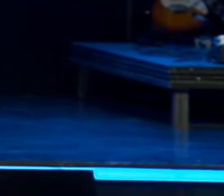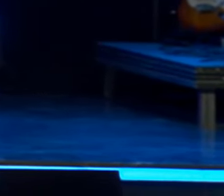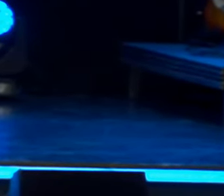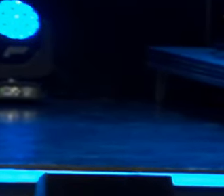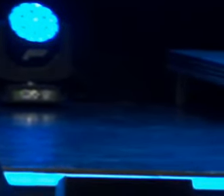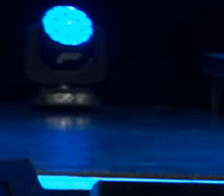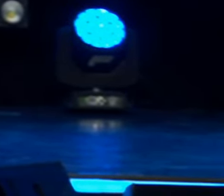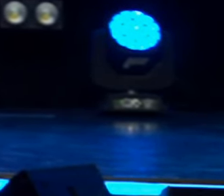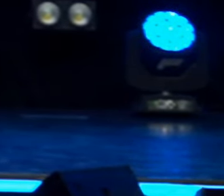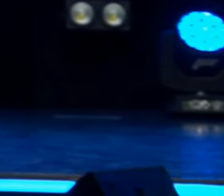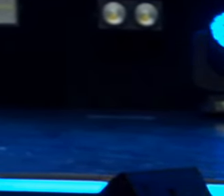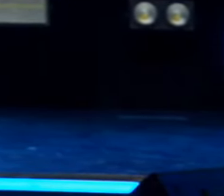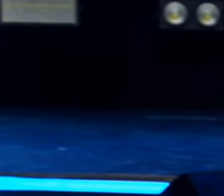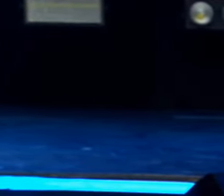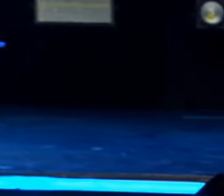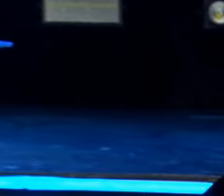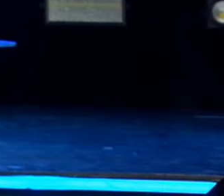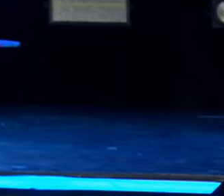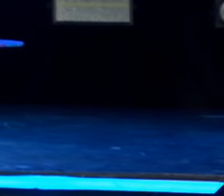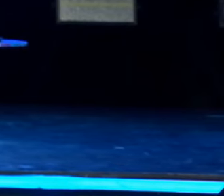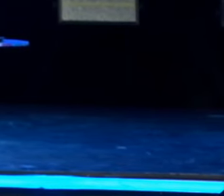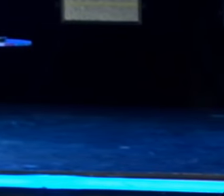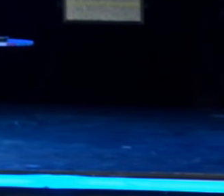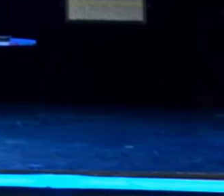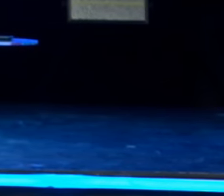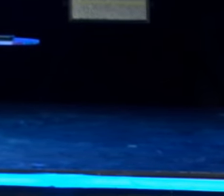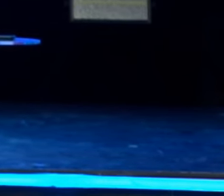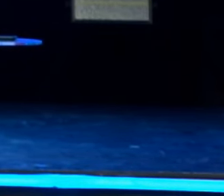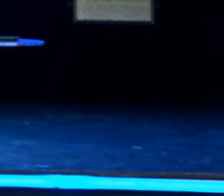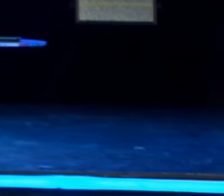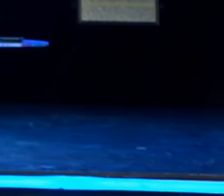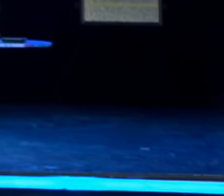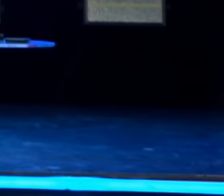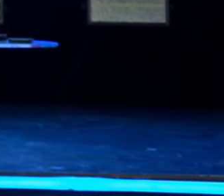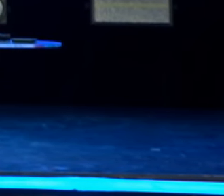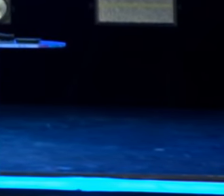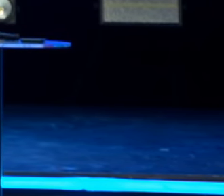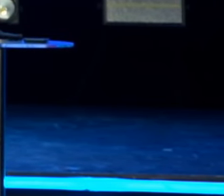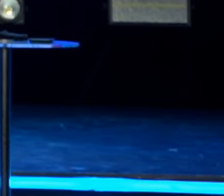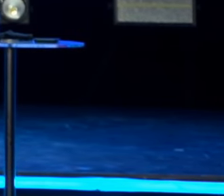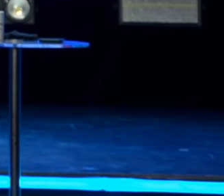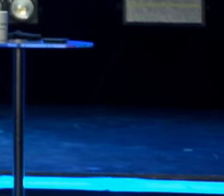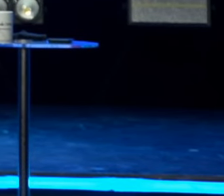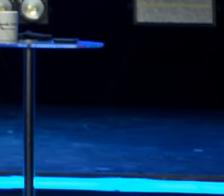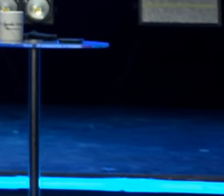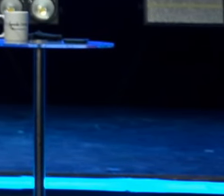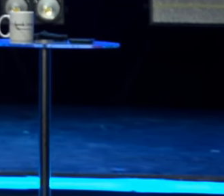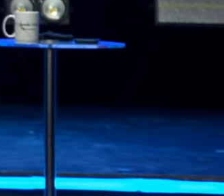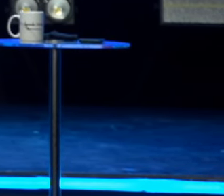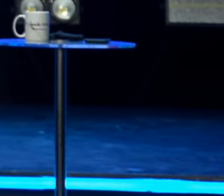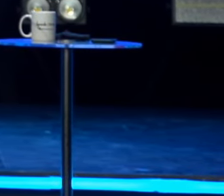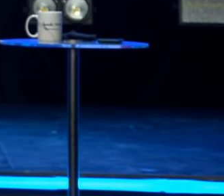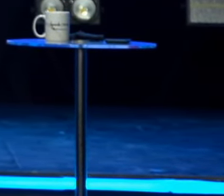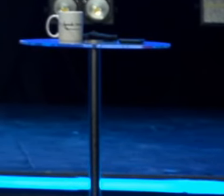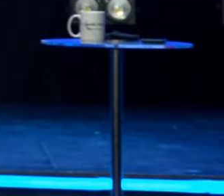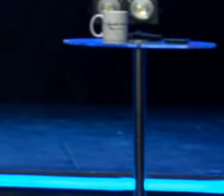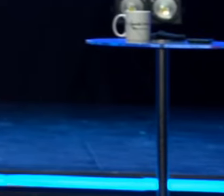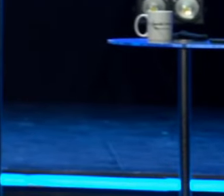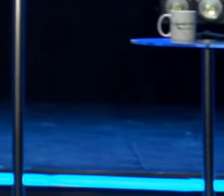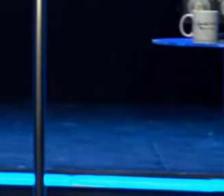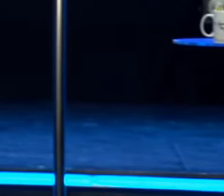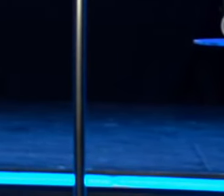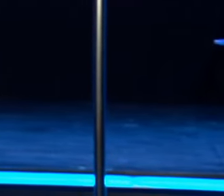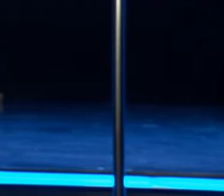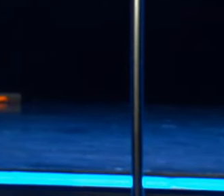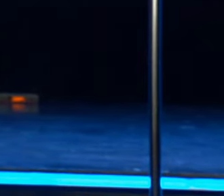tempo... Foi um tempo maravilhoso, assim, muito desafiador, né? Várias vezes eu passava em frente ao imóvel, depois que a gente estava